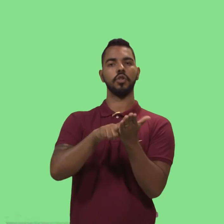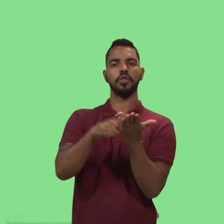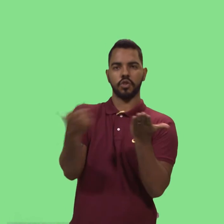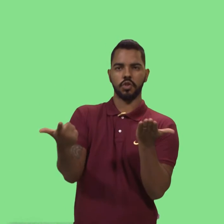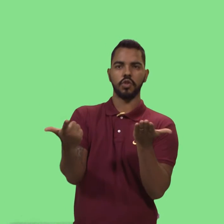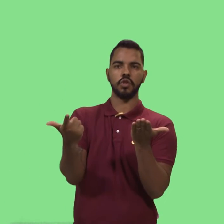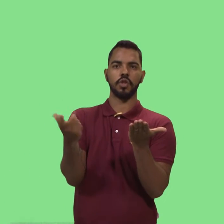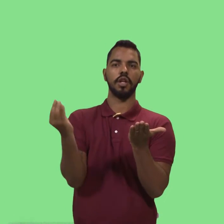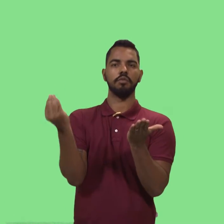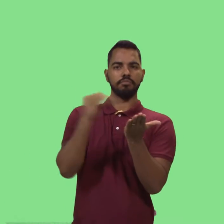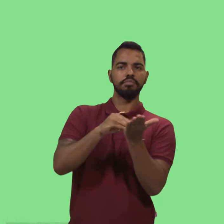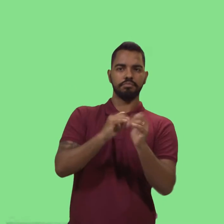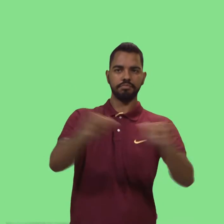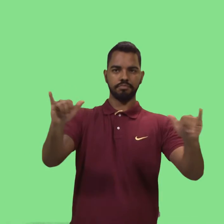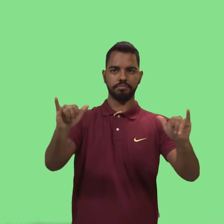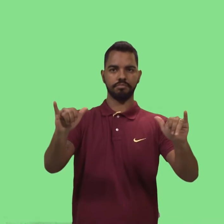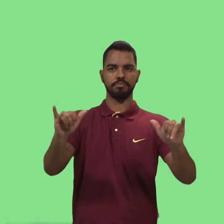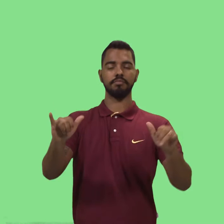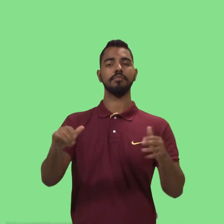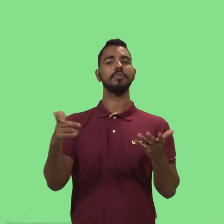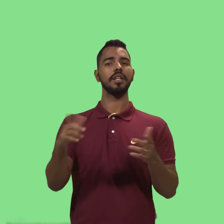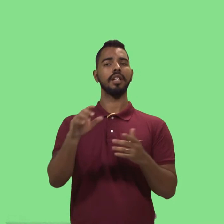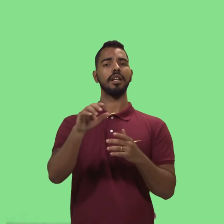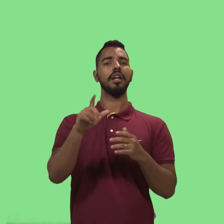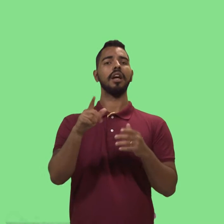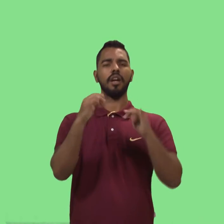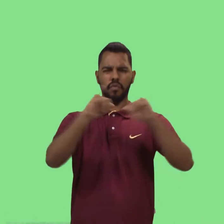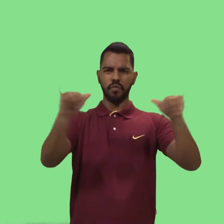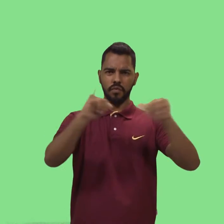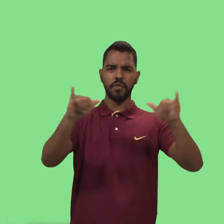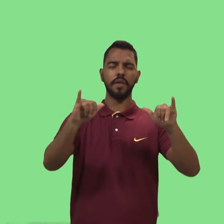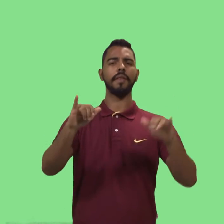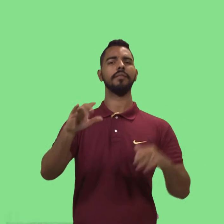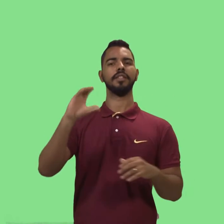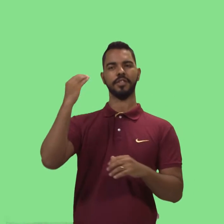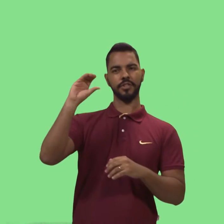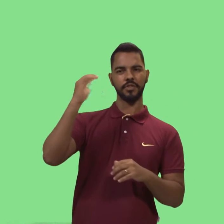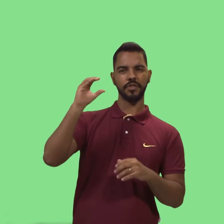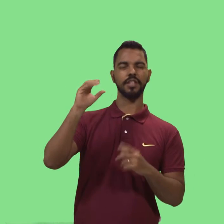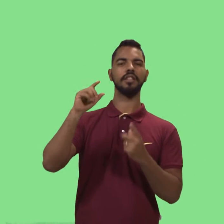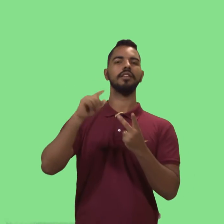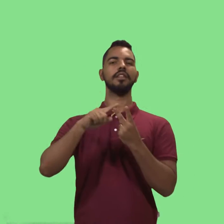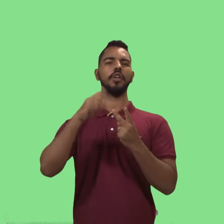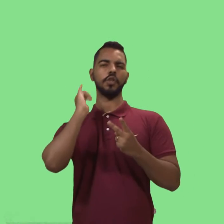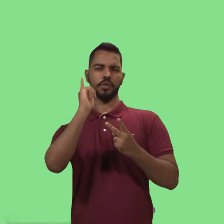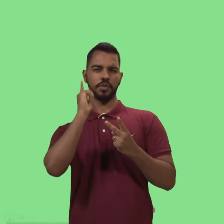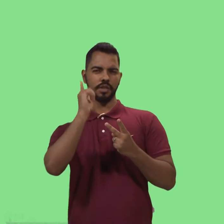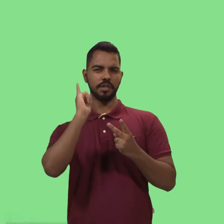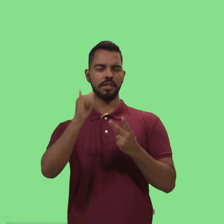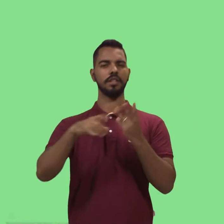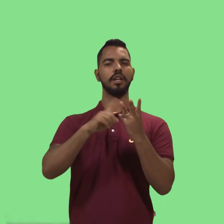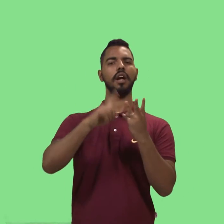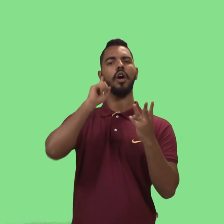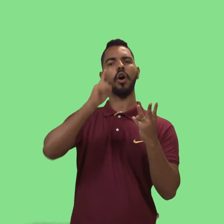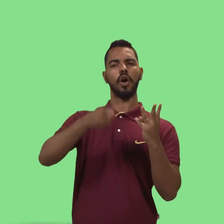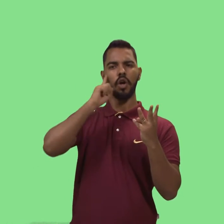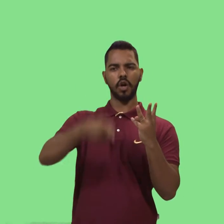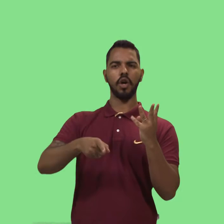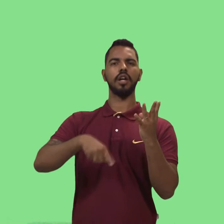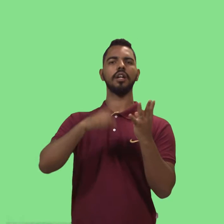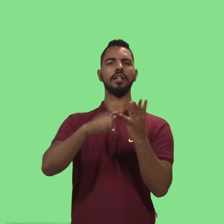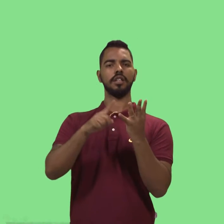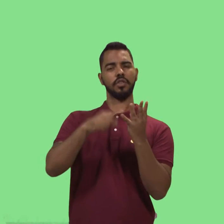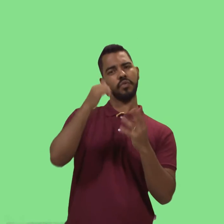de cientificação, notícia, ordem ou prevenção, de texto e formato variados,